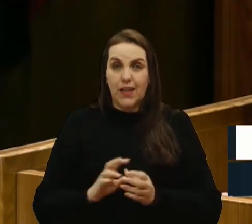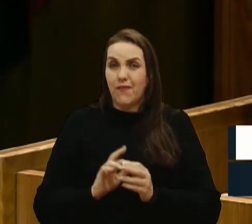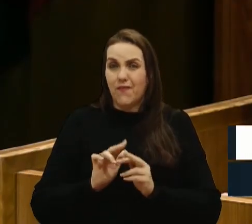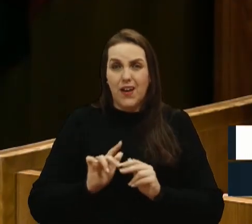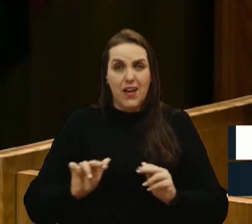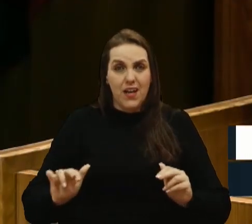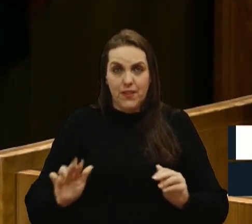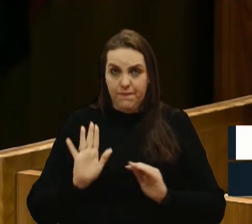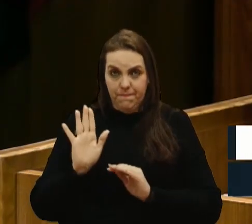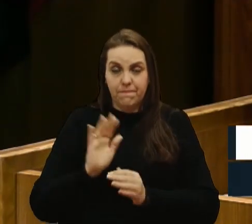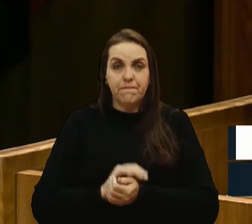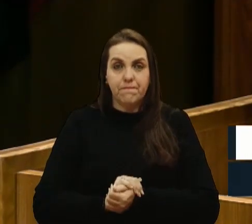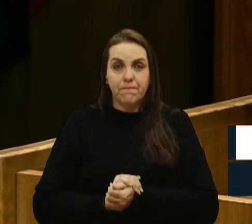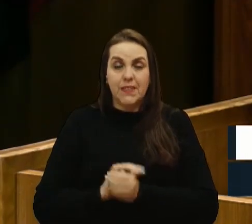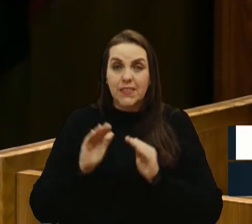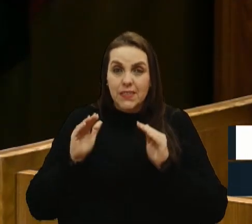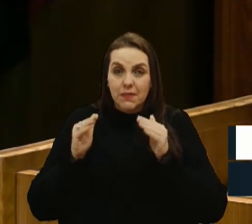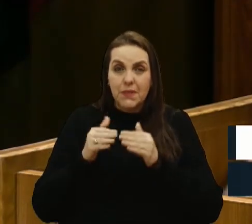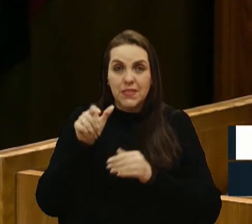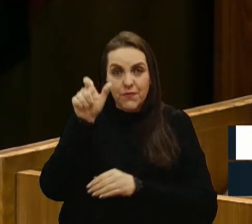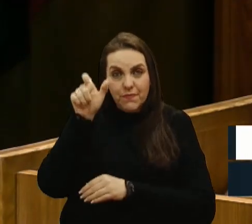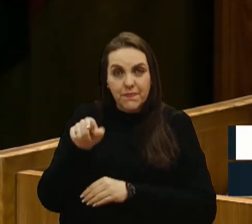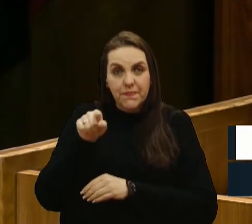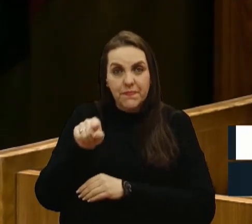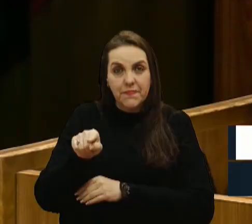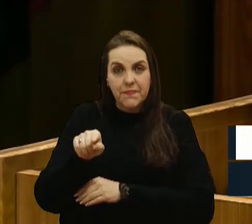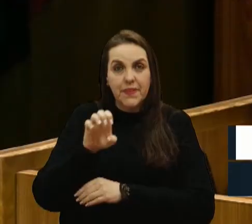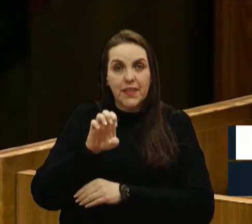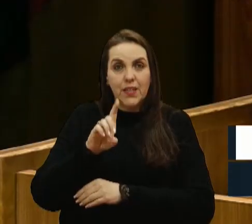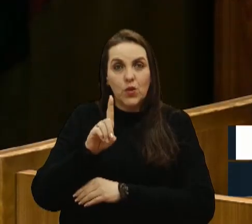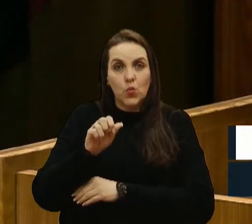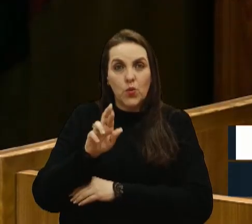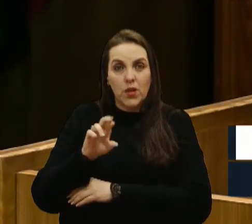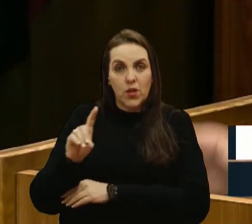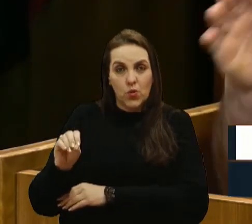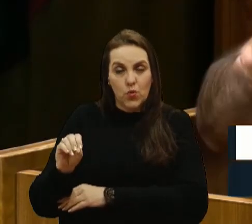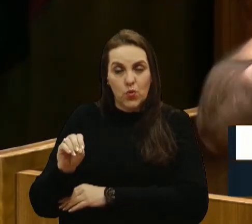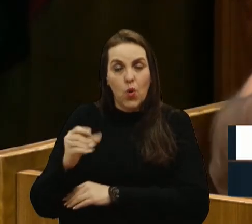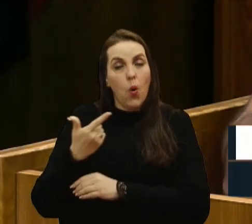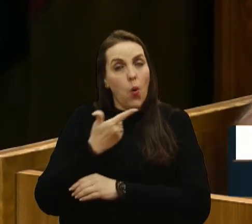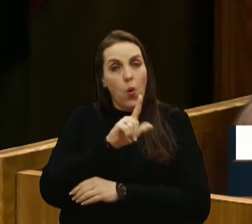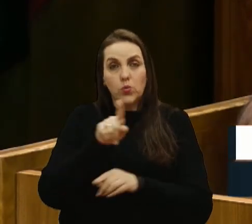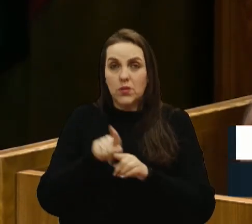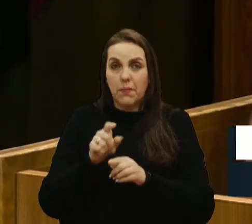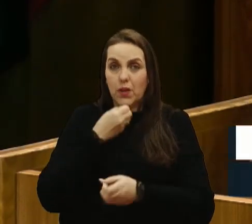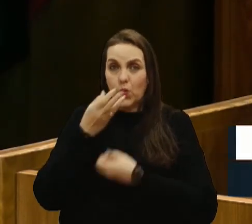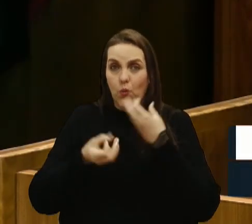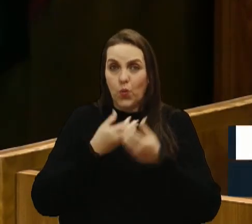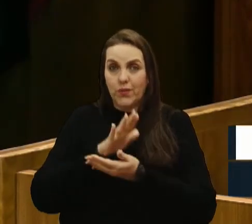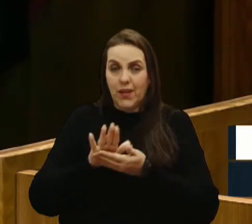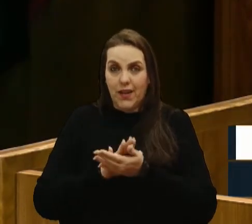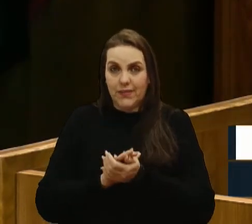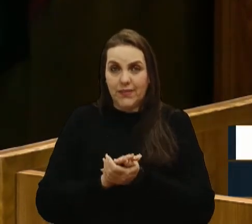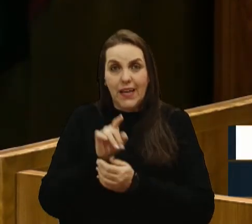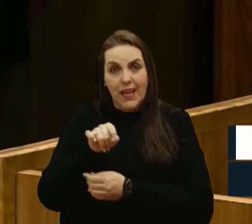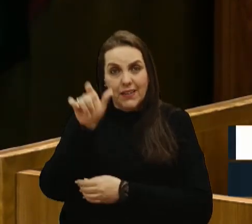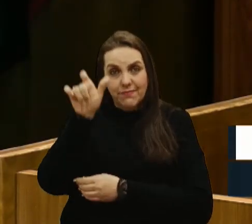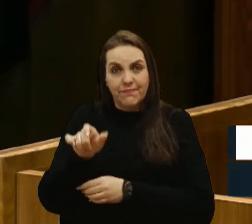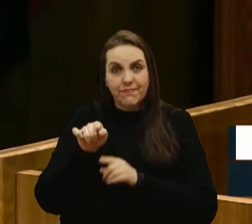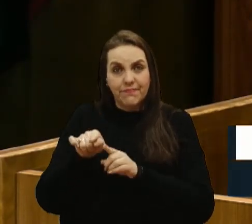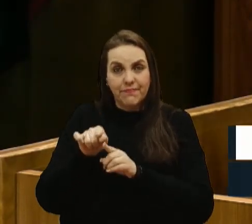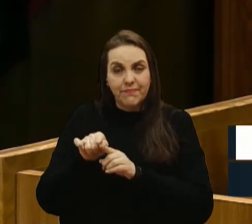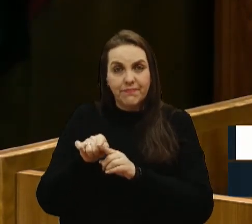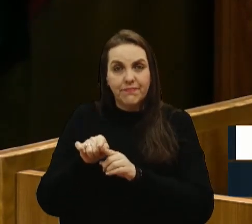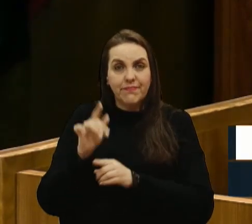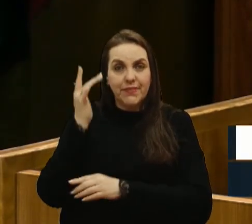Daquele em específico, o senhor Eduardo. Fora os outros que não são relatados. Naquele caso específico, o que acontece com o senhor Eduardo?